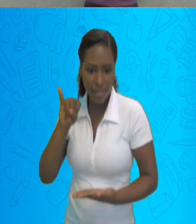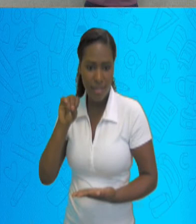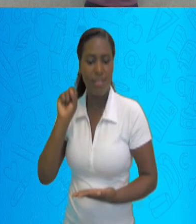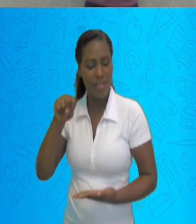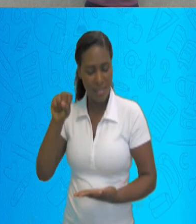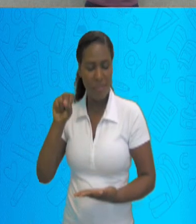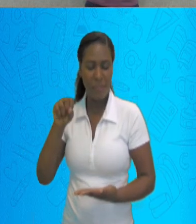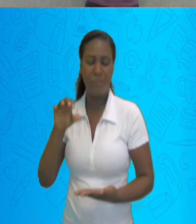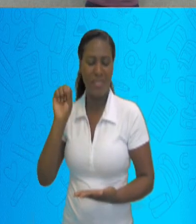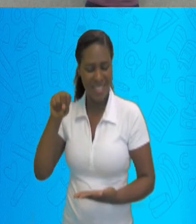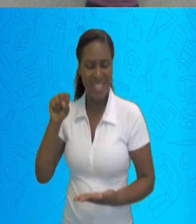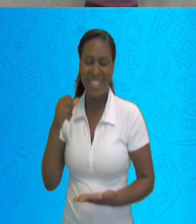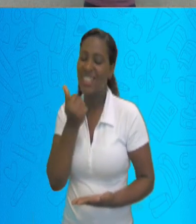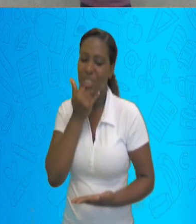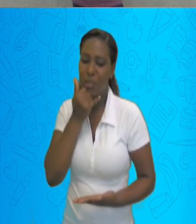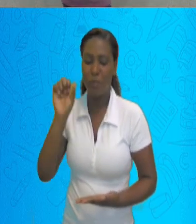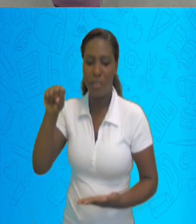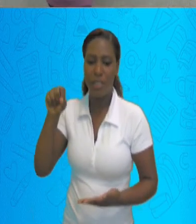plana.